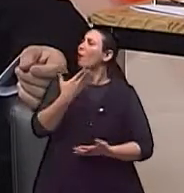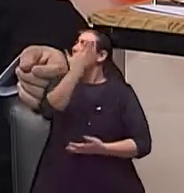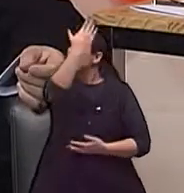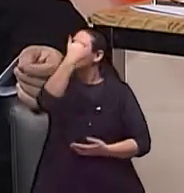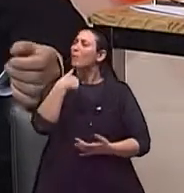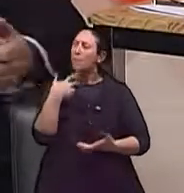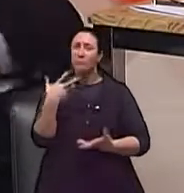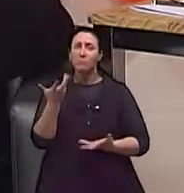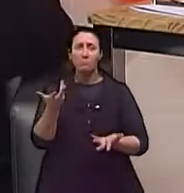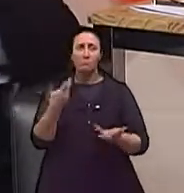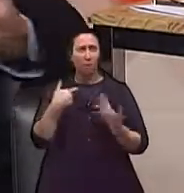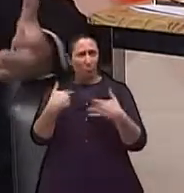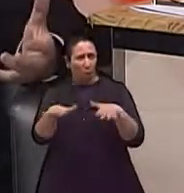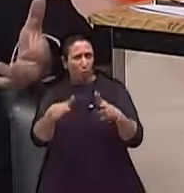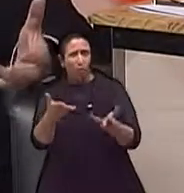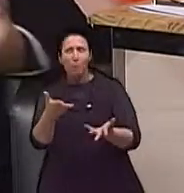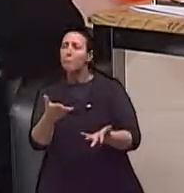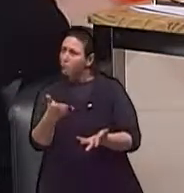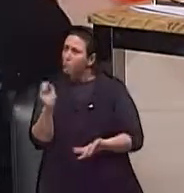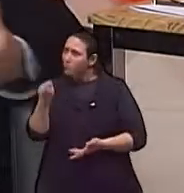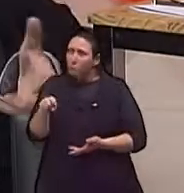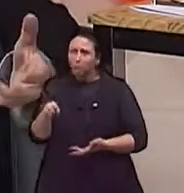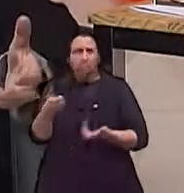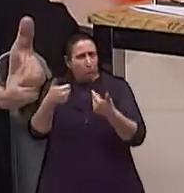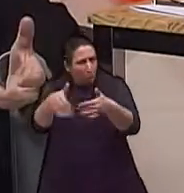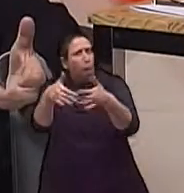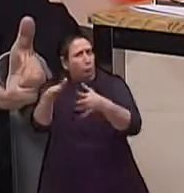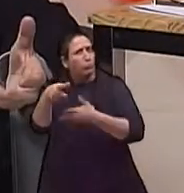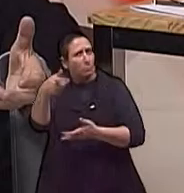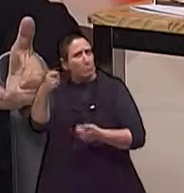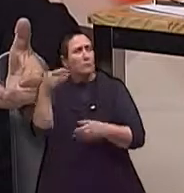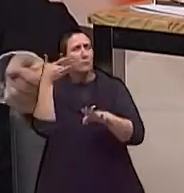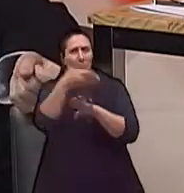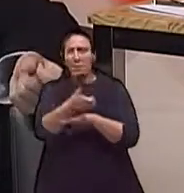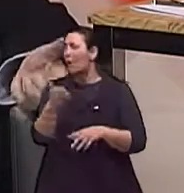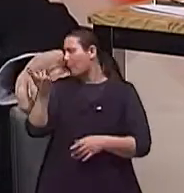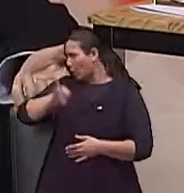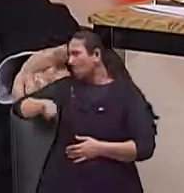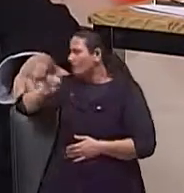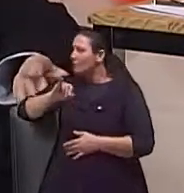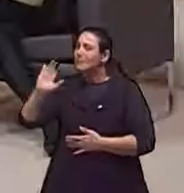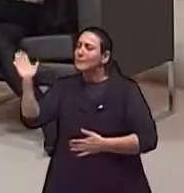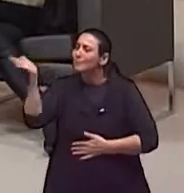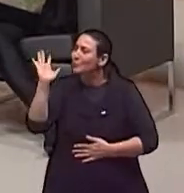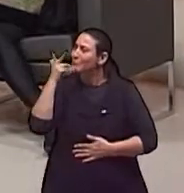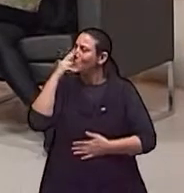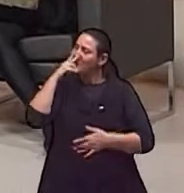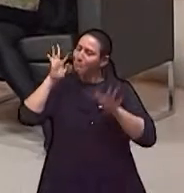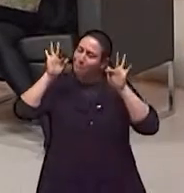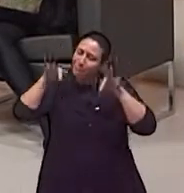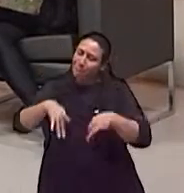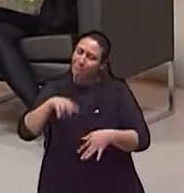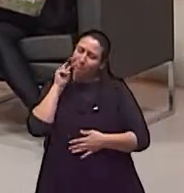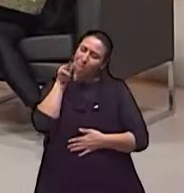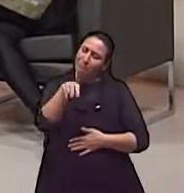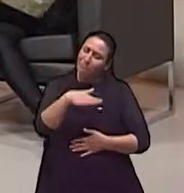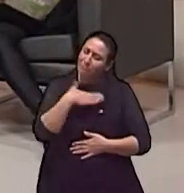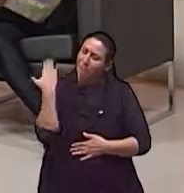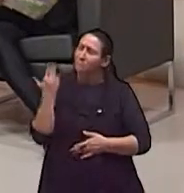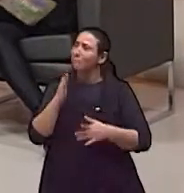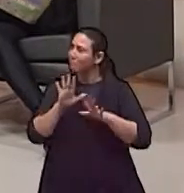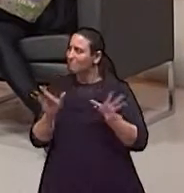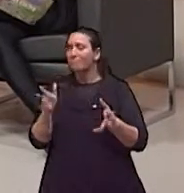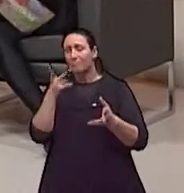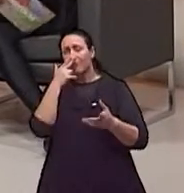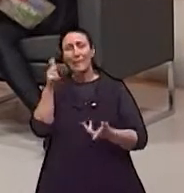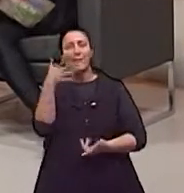eu deixo ele ir claro que deixa se a pessoa quer ir né Essa despedida é fundamental para elaborar a morte né Doutor a mesma coisa